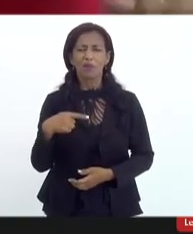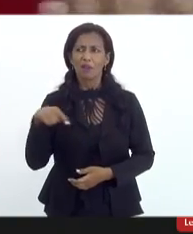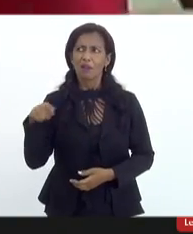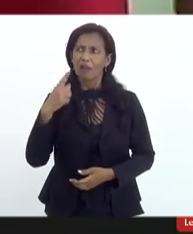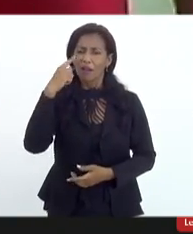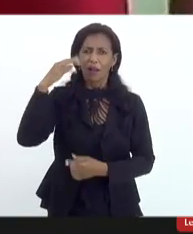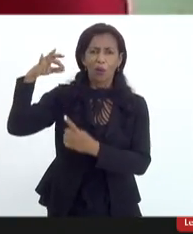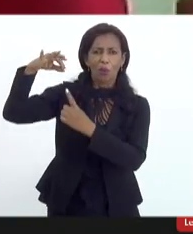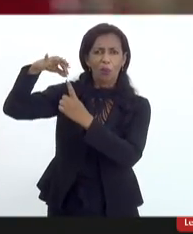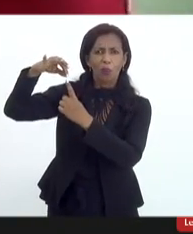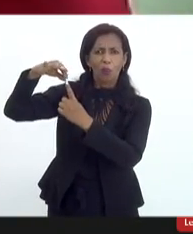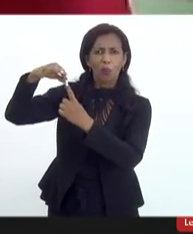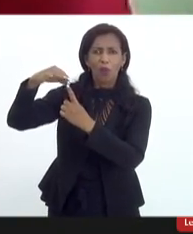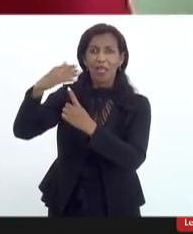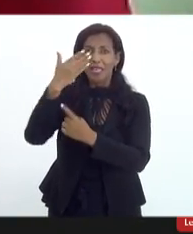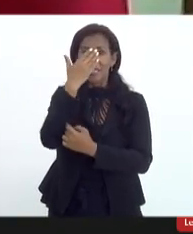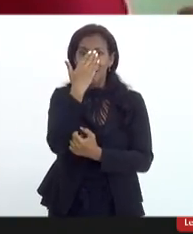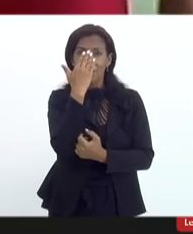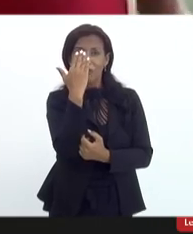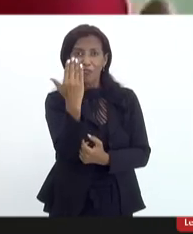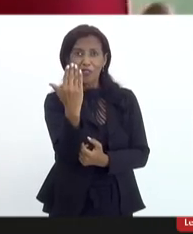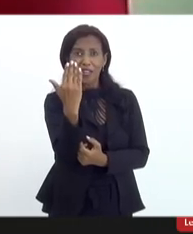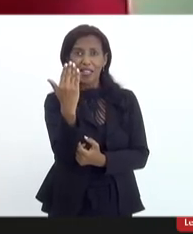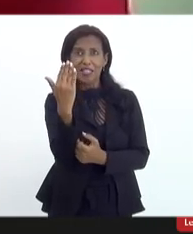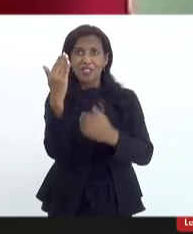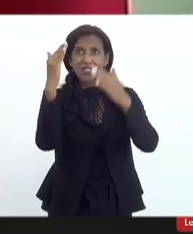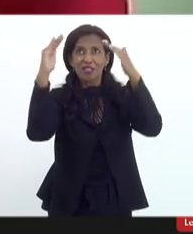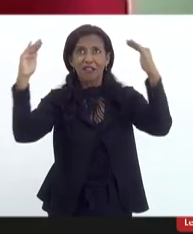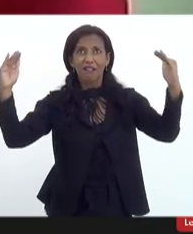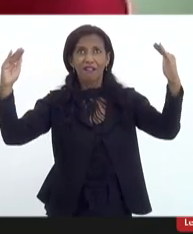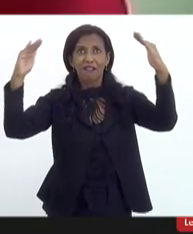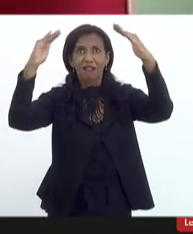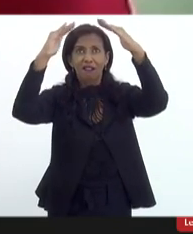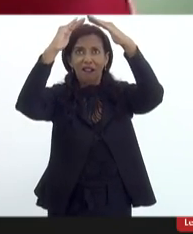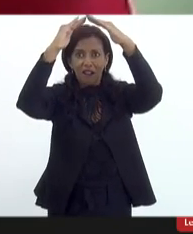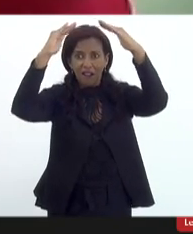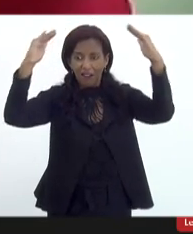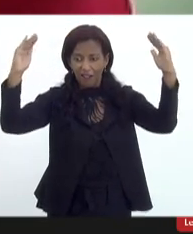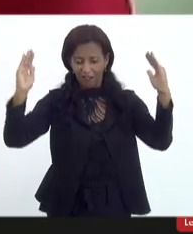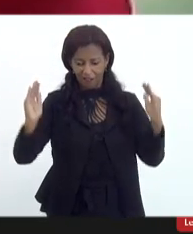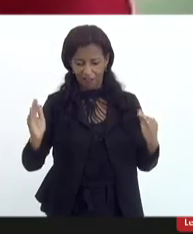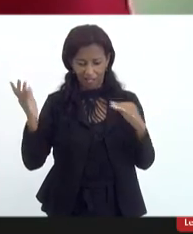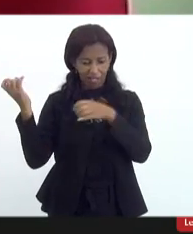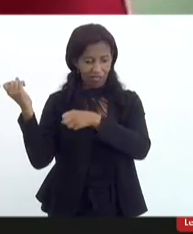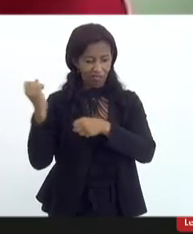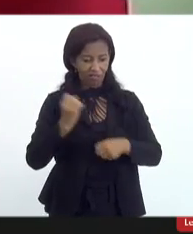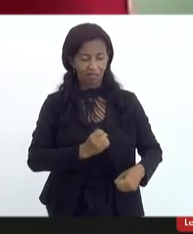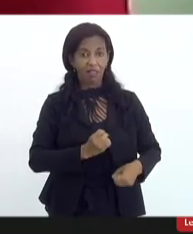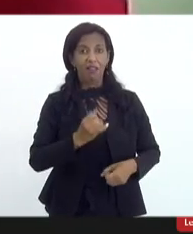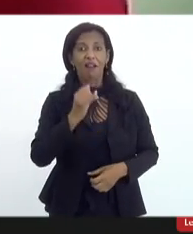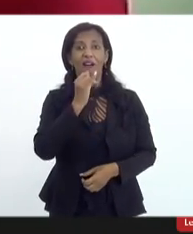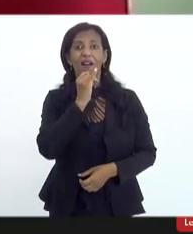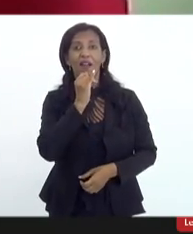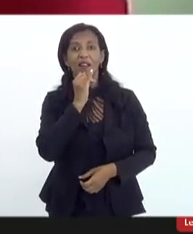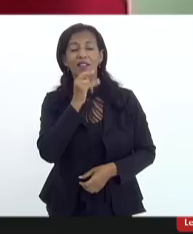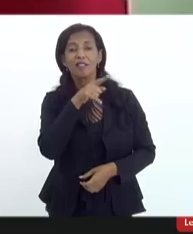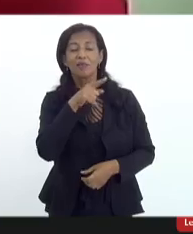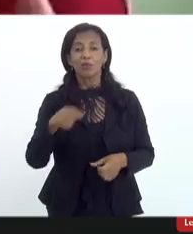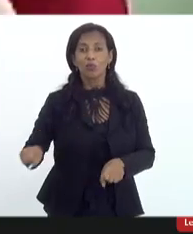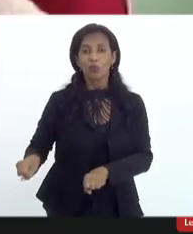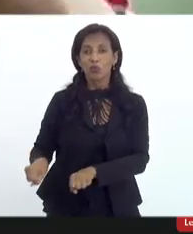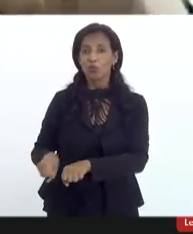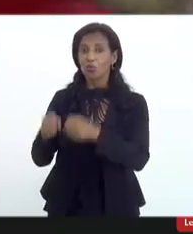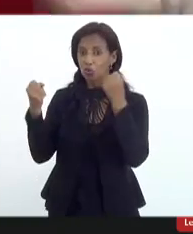colocou um ponto de ônibus em frente àquele altar muito bem construído, a exemplo daquele que foi destruído,